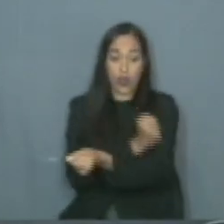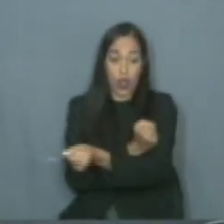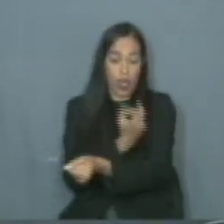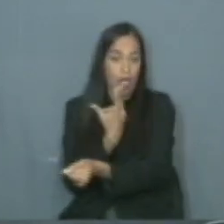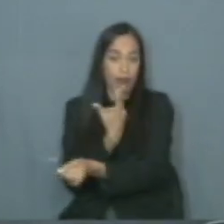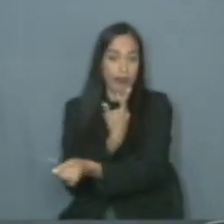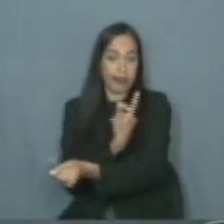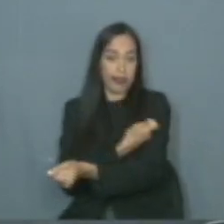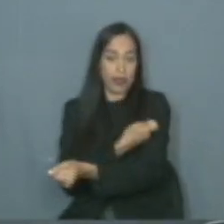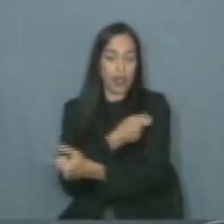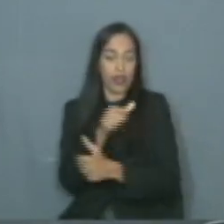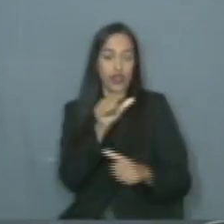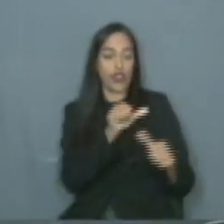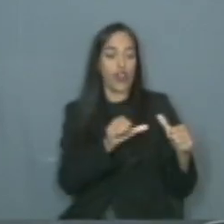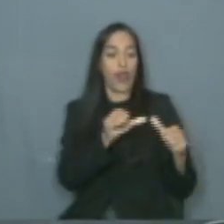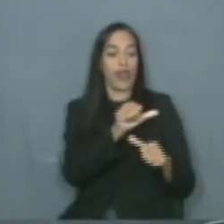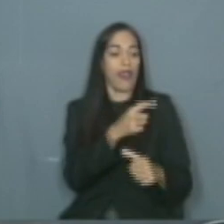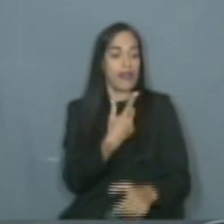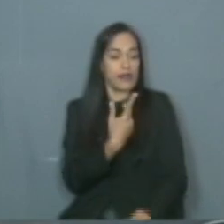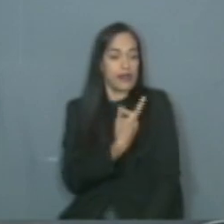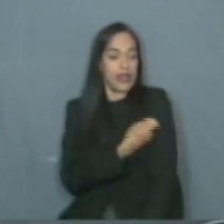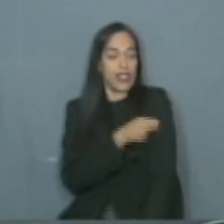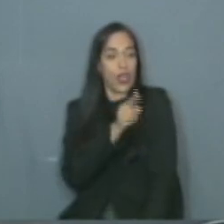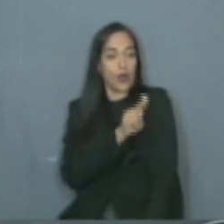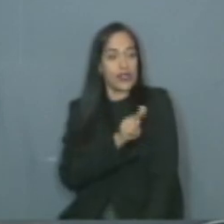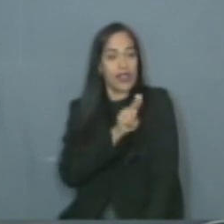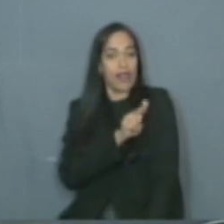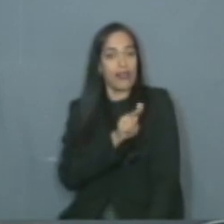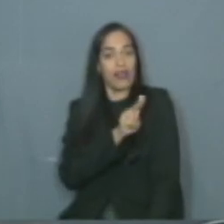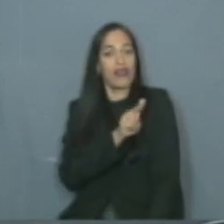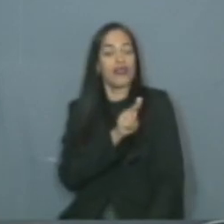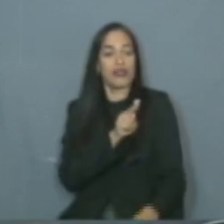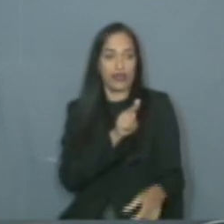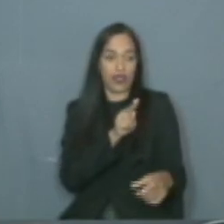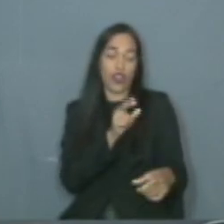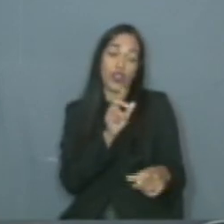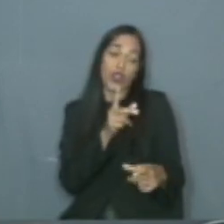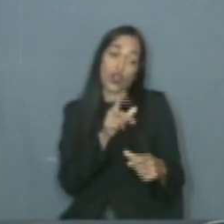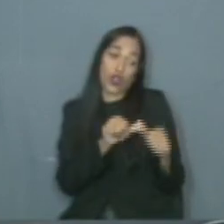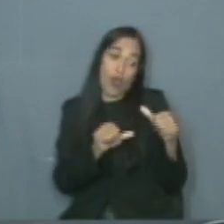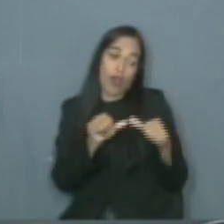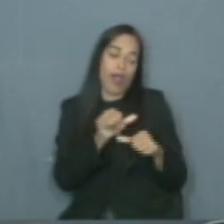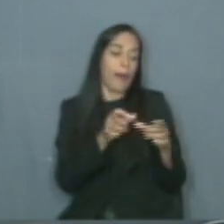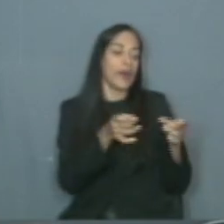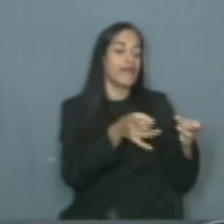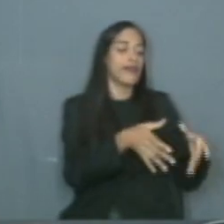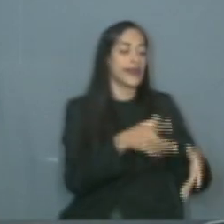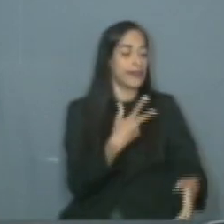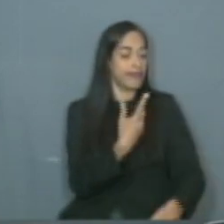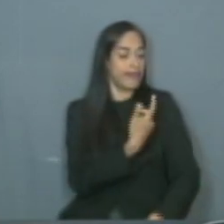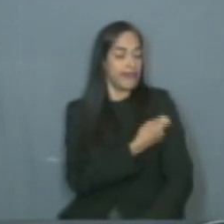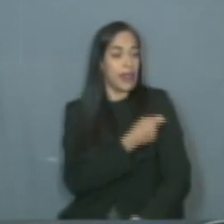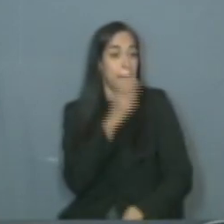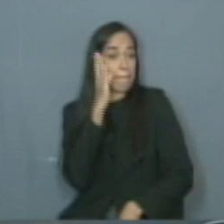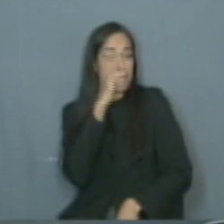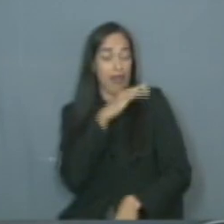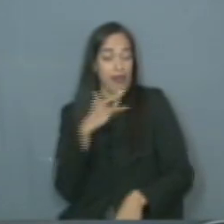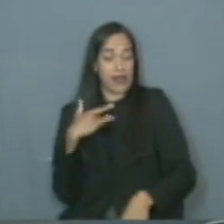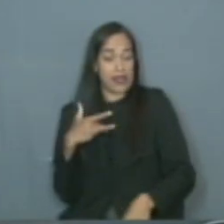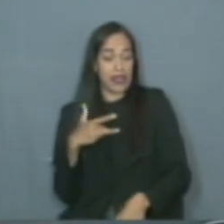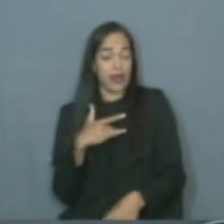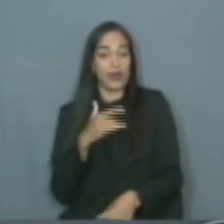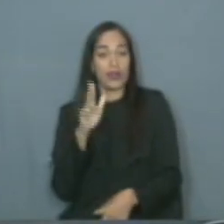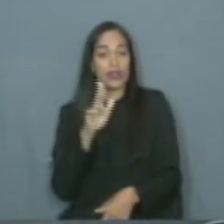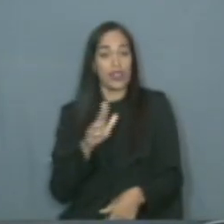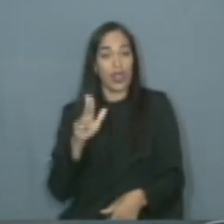injetáveis, e de trocar seringas usadas por seringas descartáveis, fazendo com que aquela pessoa que já está fazendo muito mal à saúde ao